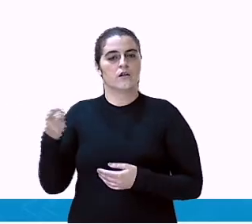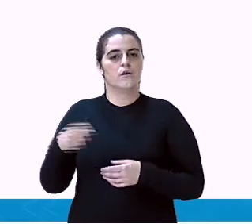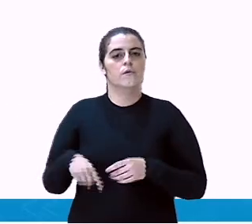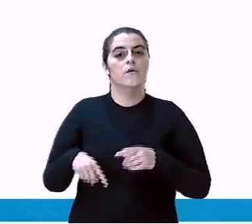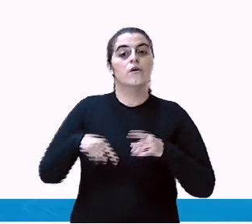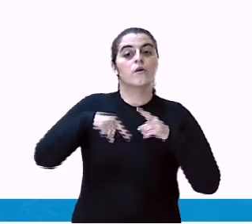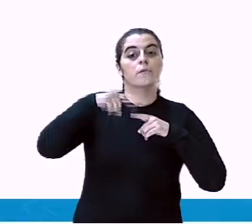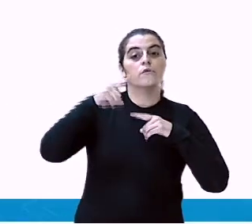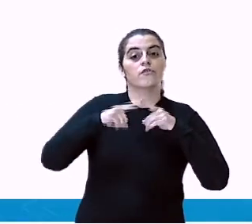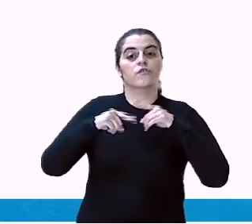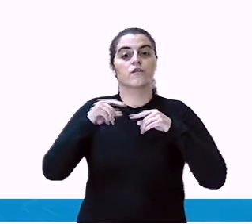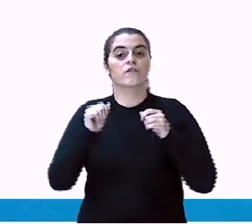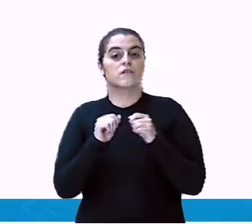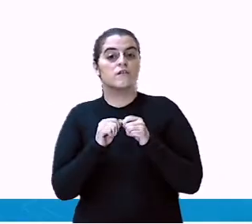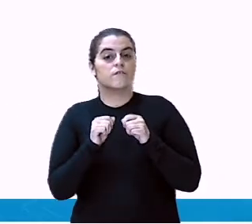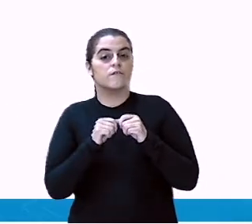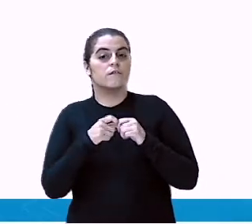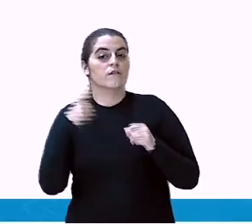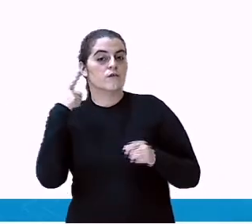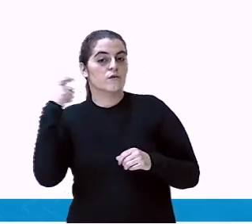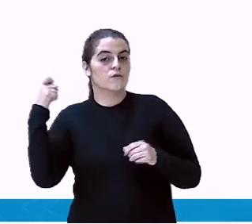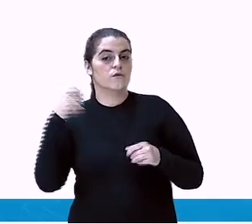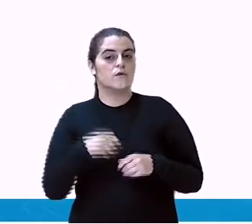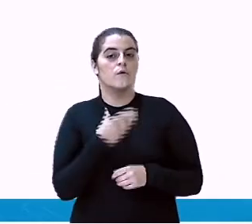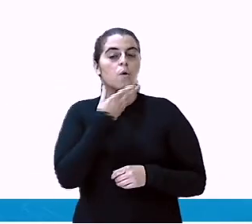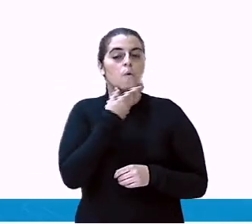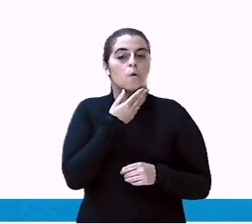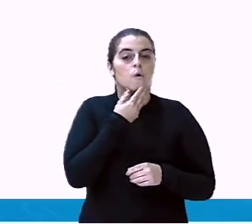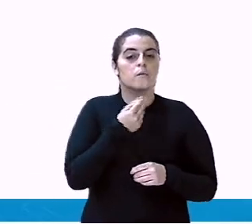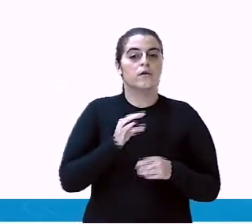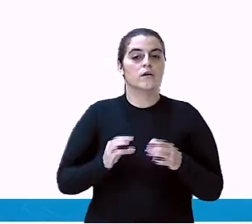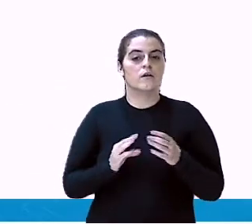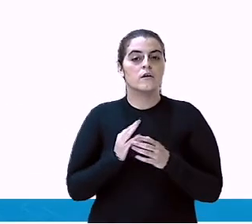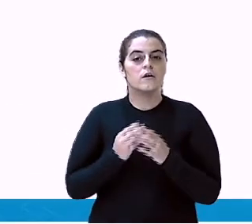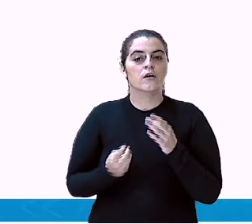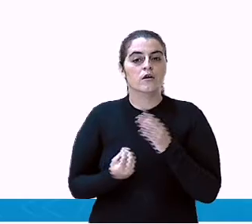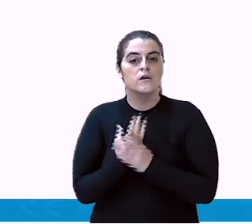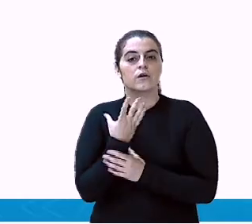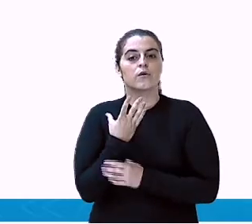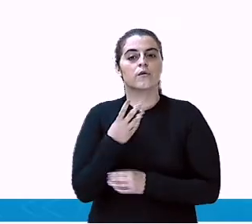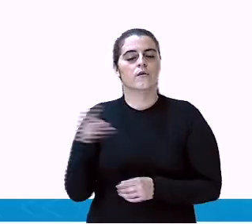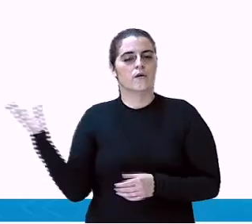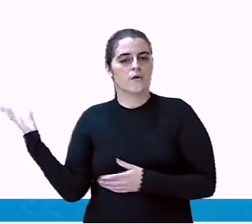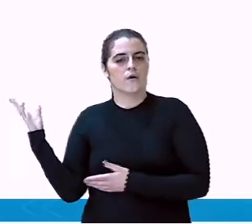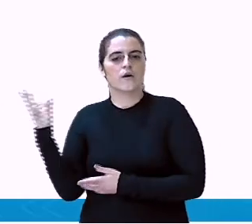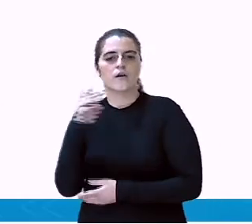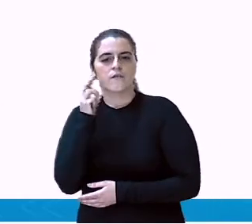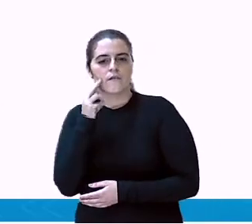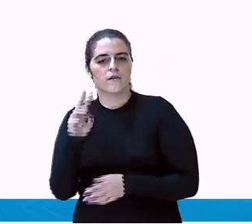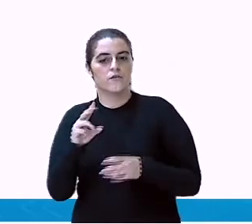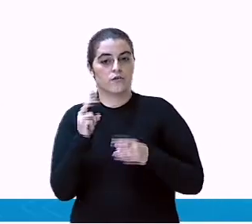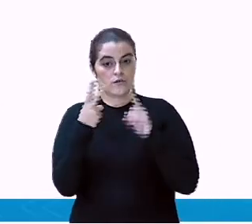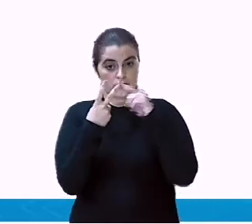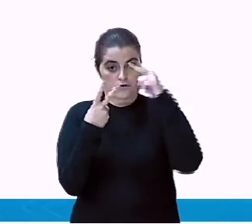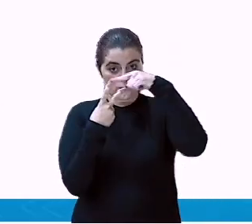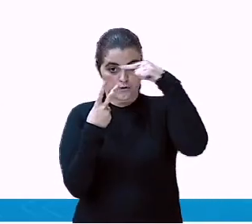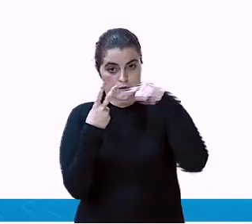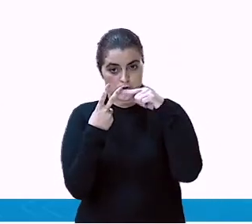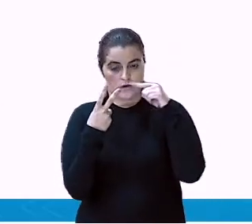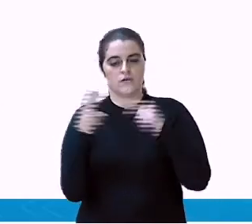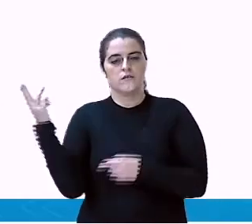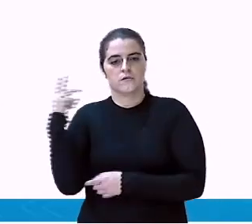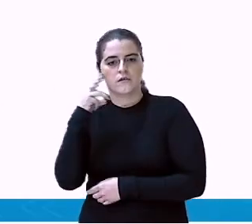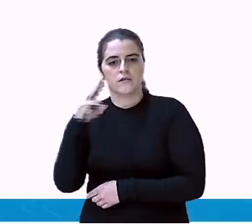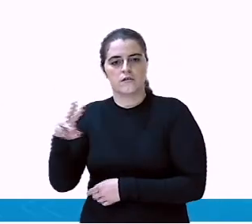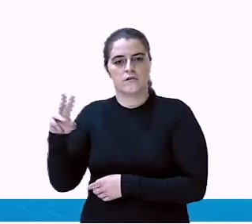produzidos por objetos fabricados pelo homem. Aí a professora dividiu aqui em dois, gente. Ó, a gente tem os sons